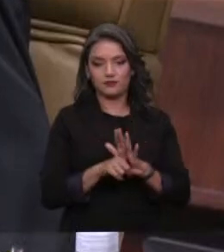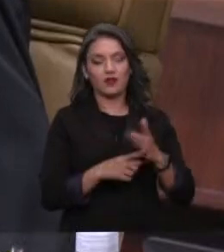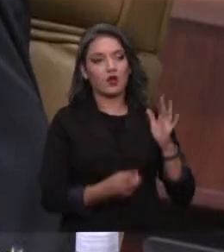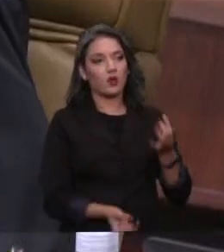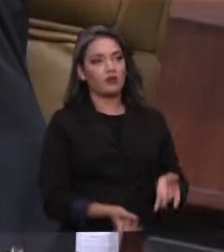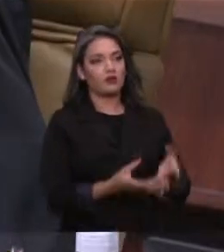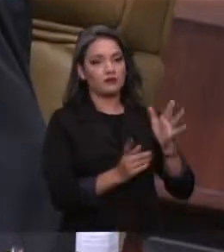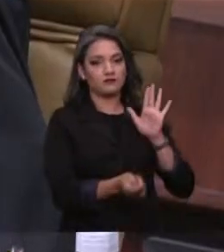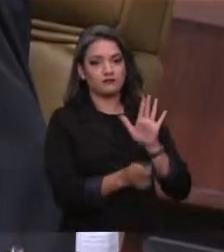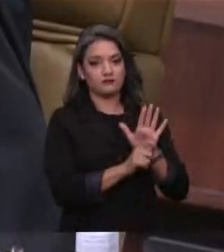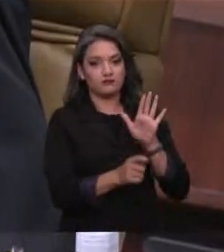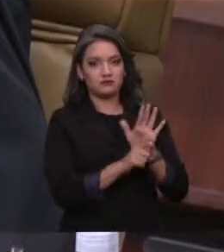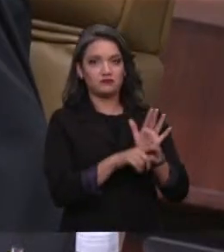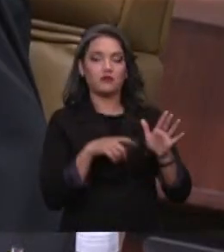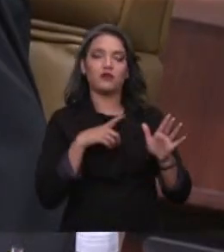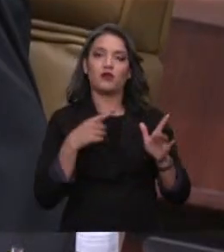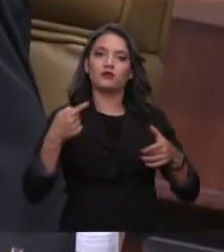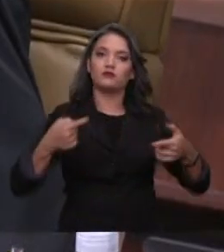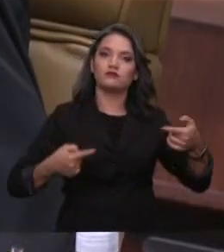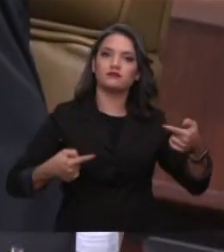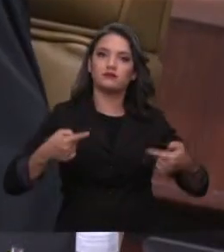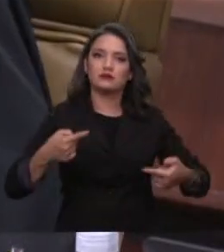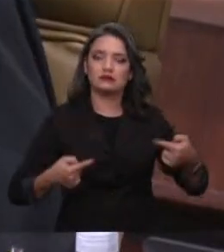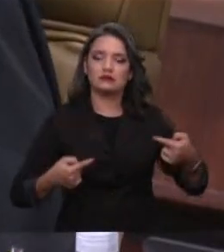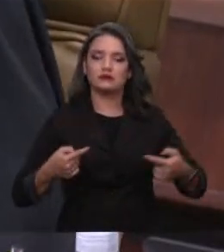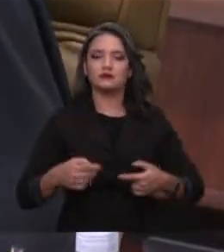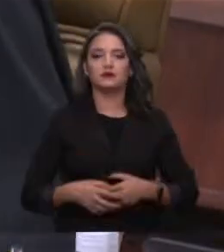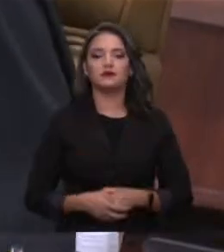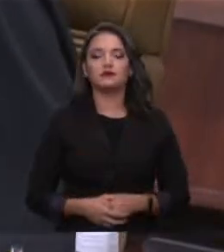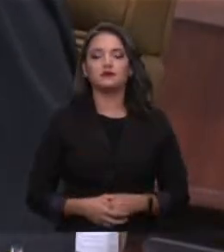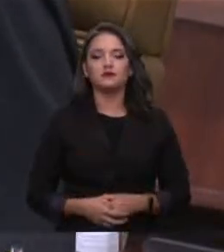material, delitos autônomos.